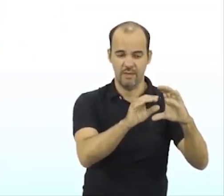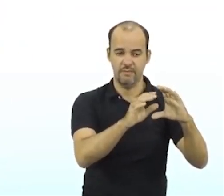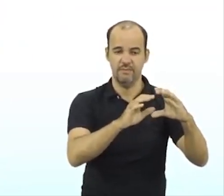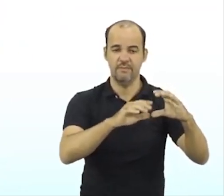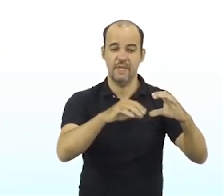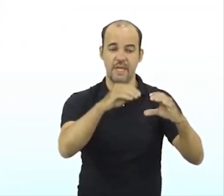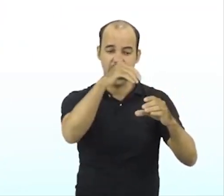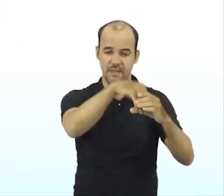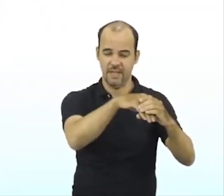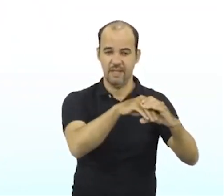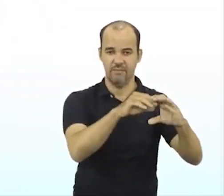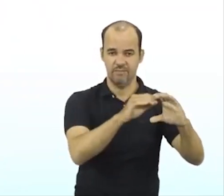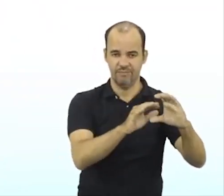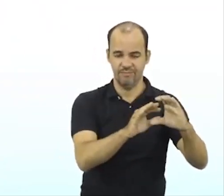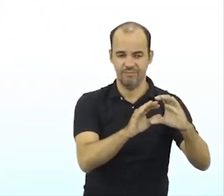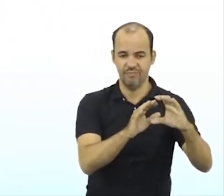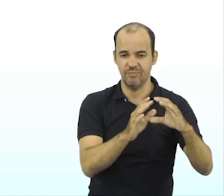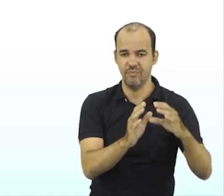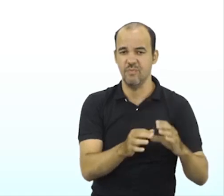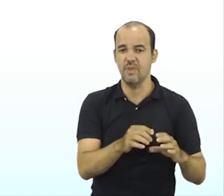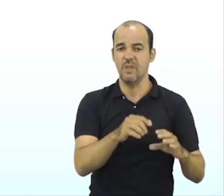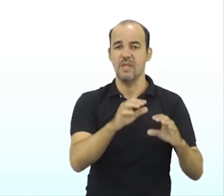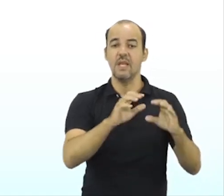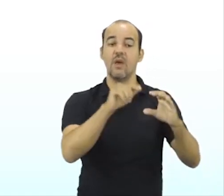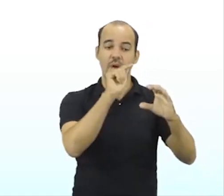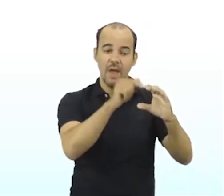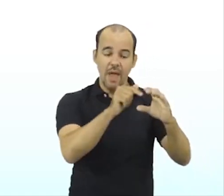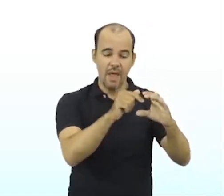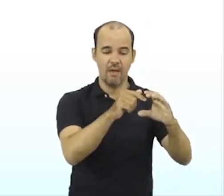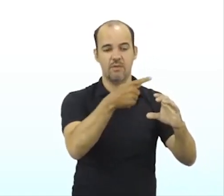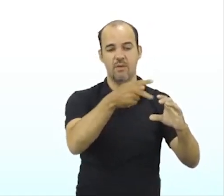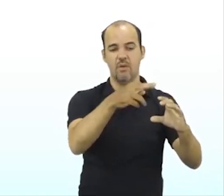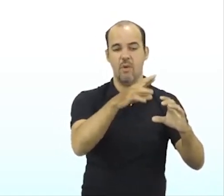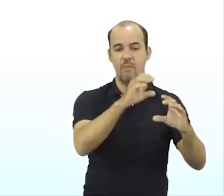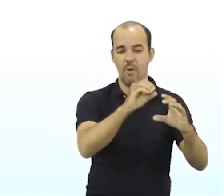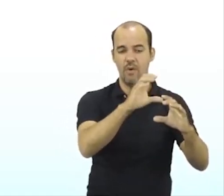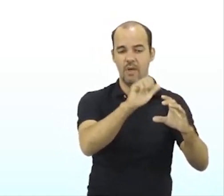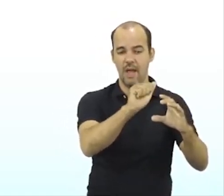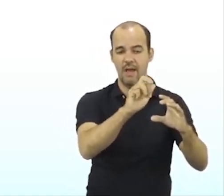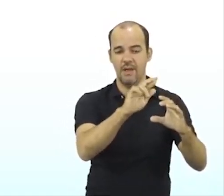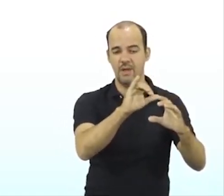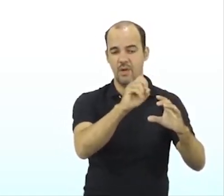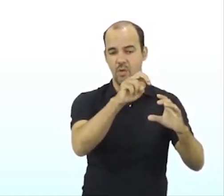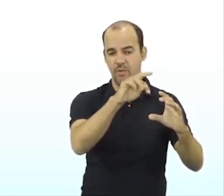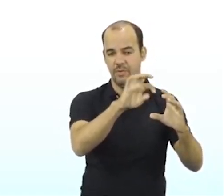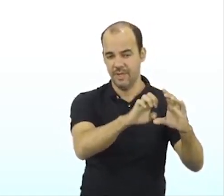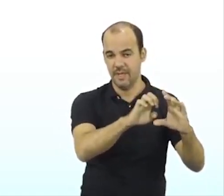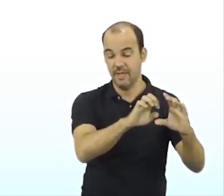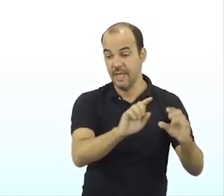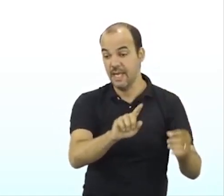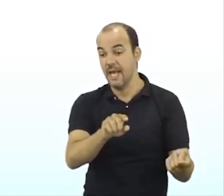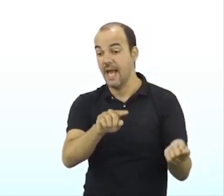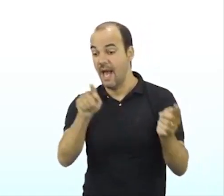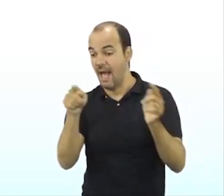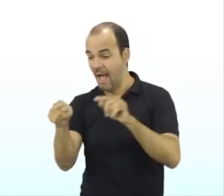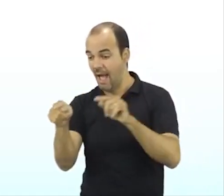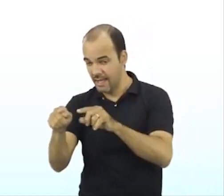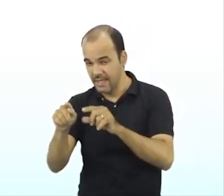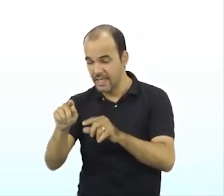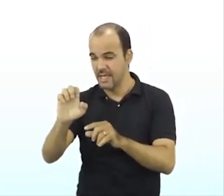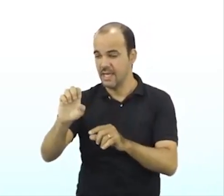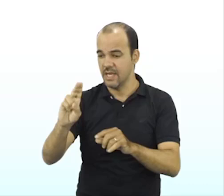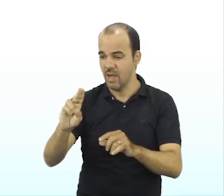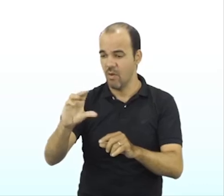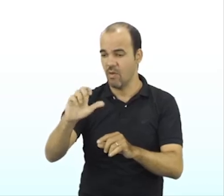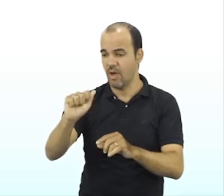espalhado. Então, eu não tenho a carioteca para ficar tudo bonitinho ali. Que é o contrário da célula eucarionte. Vê, eu na